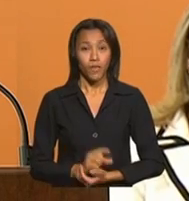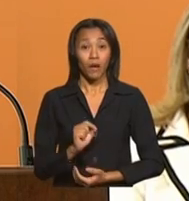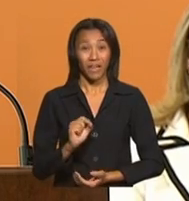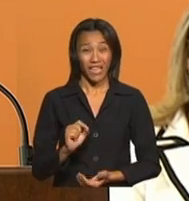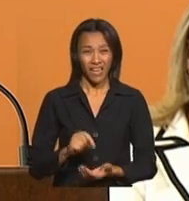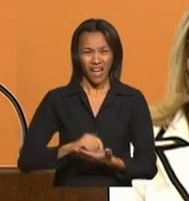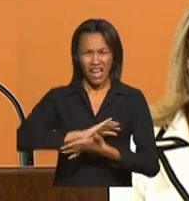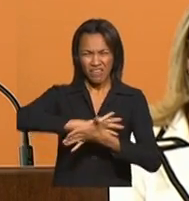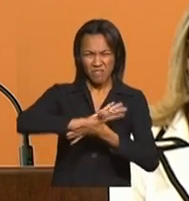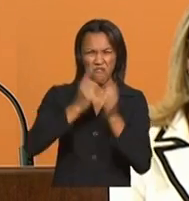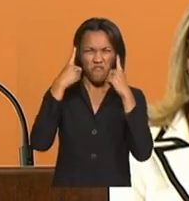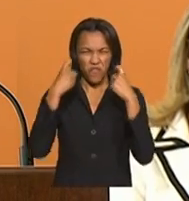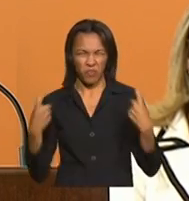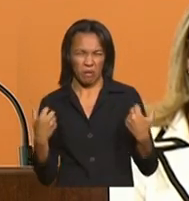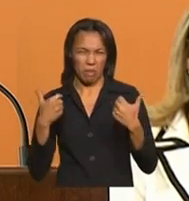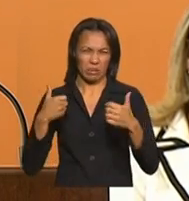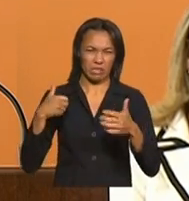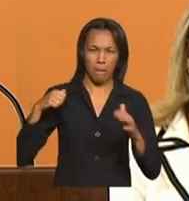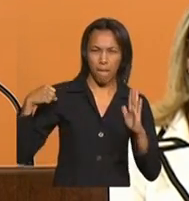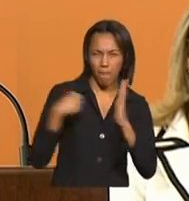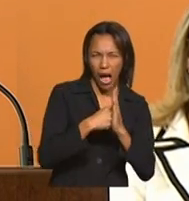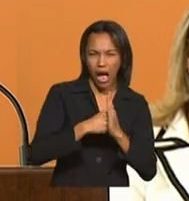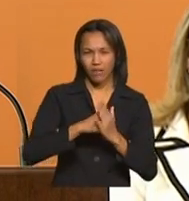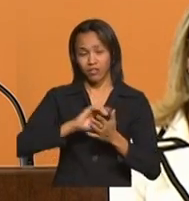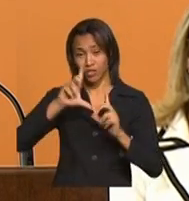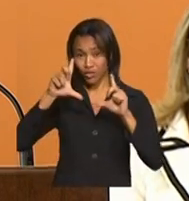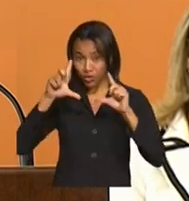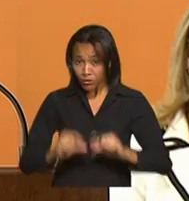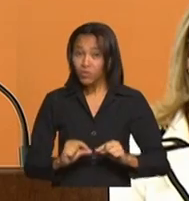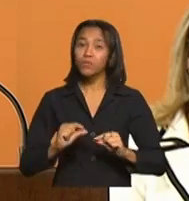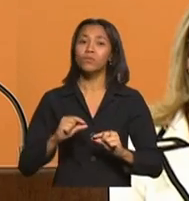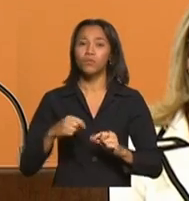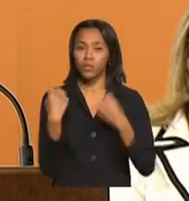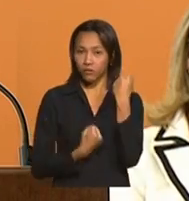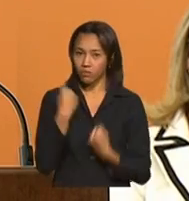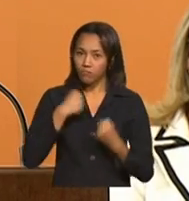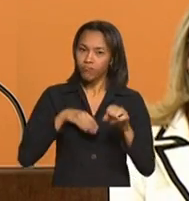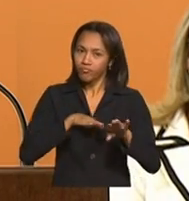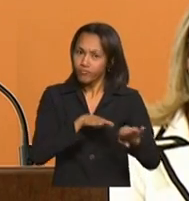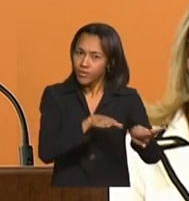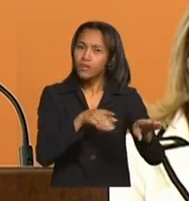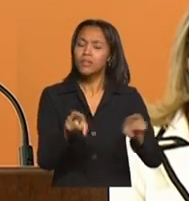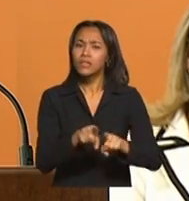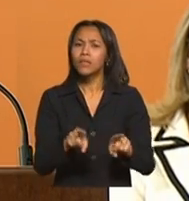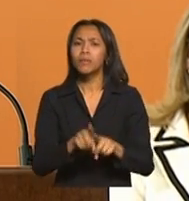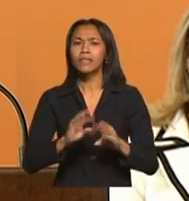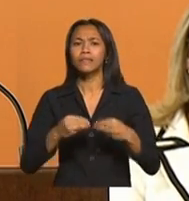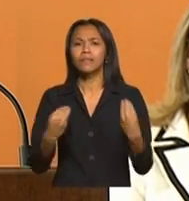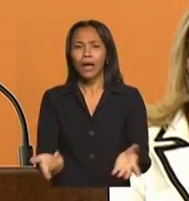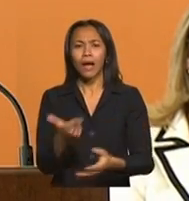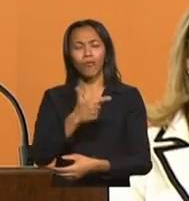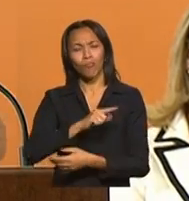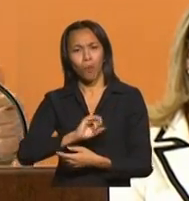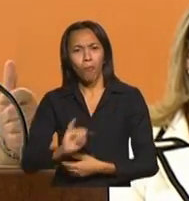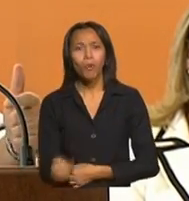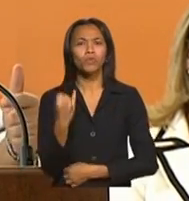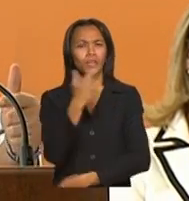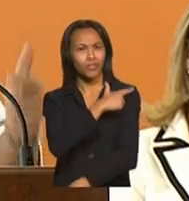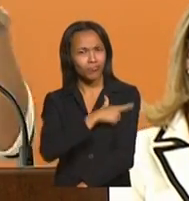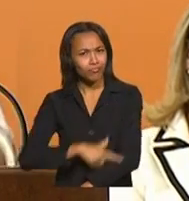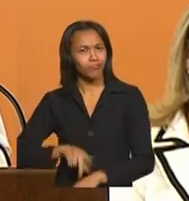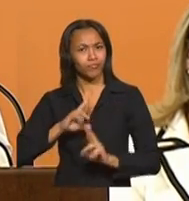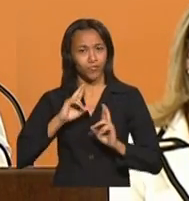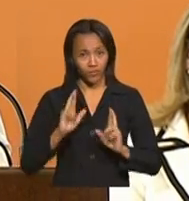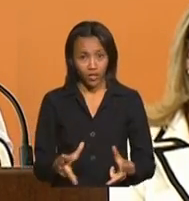eliminar a violência no trânsito, a criar um padrão de comportamento em que nós achemos que